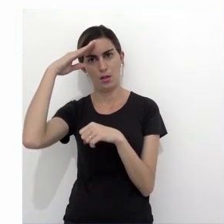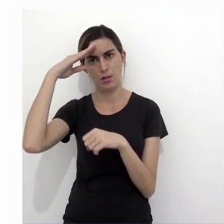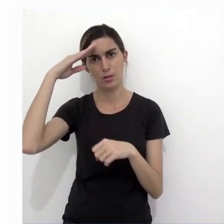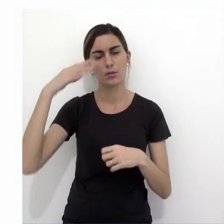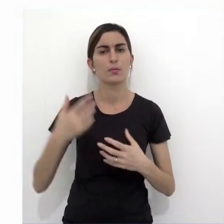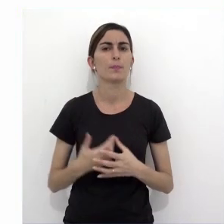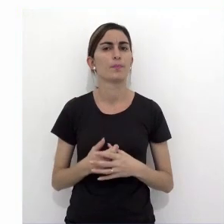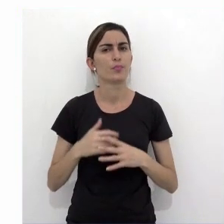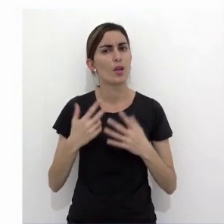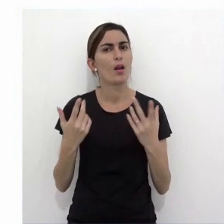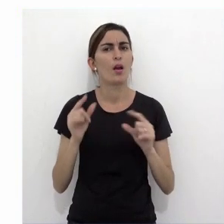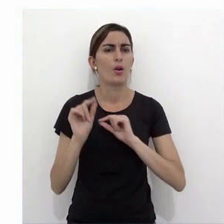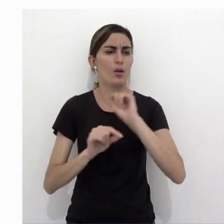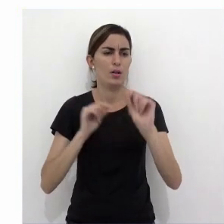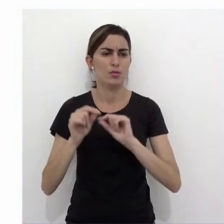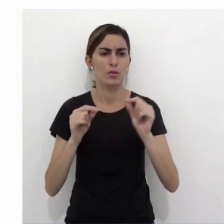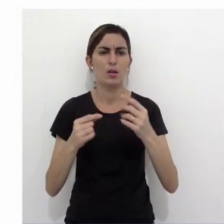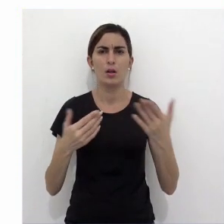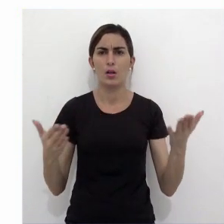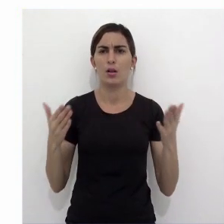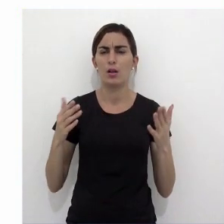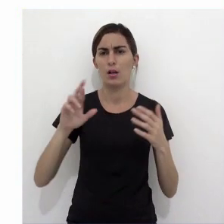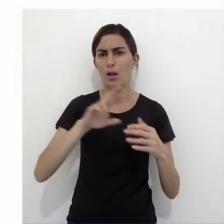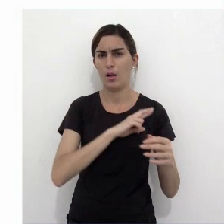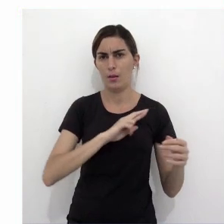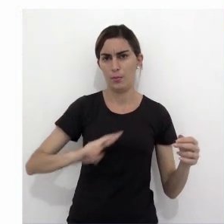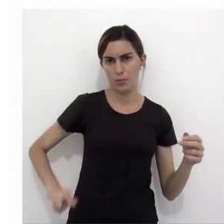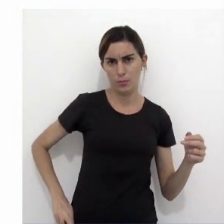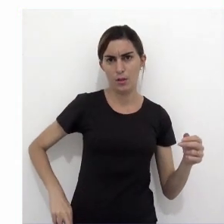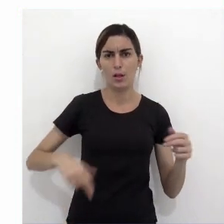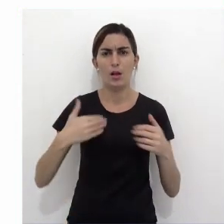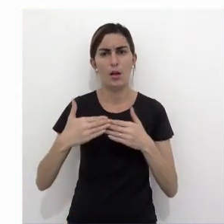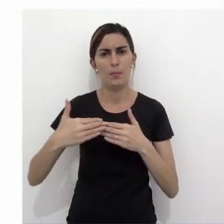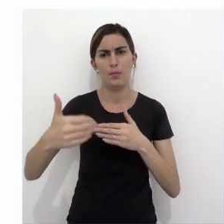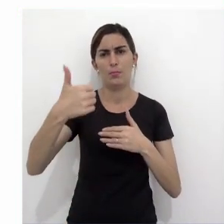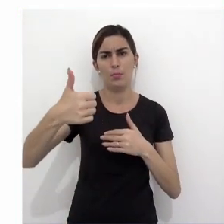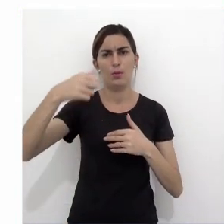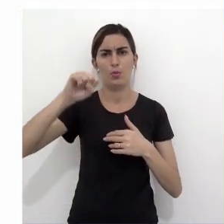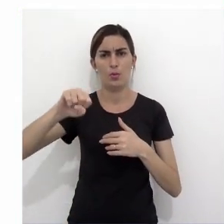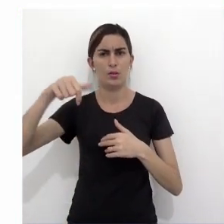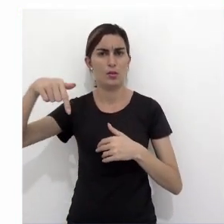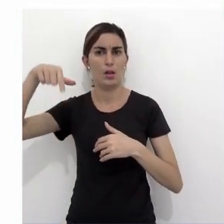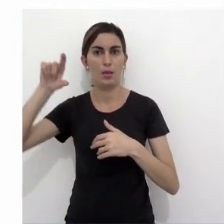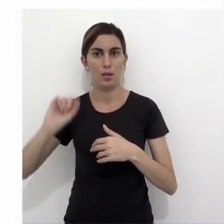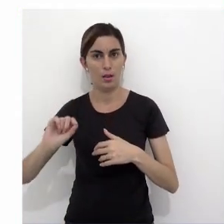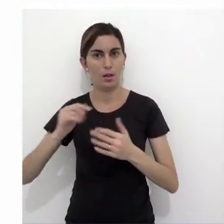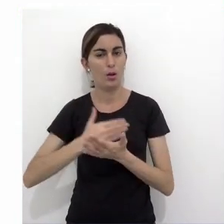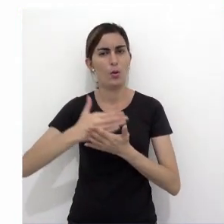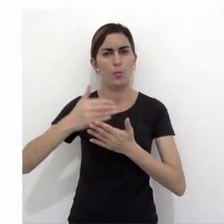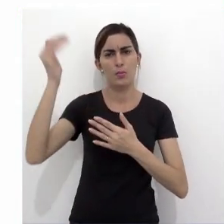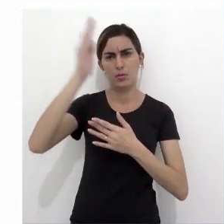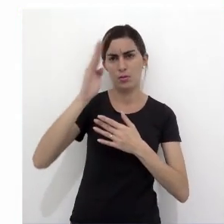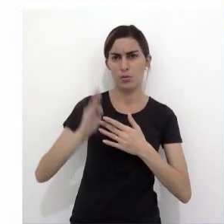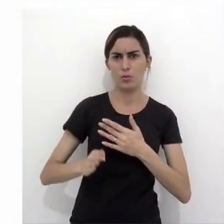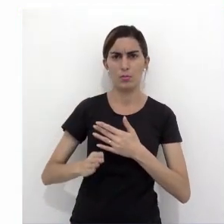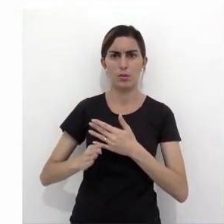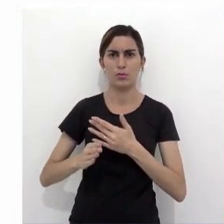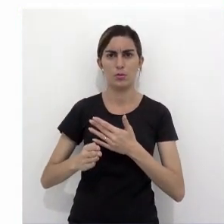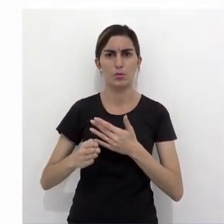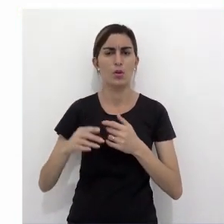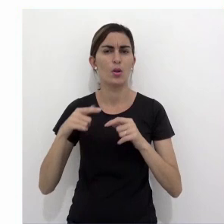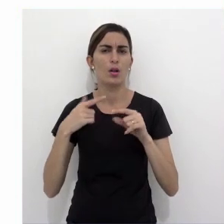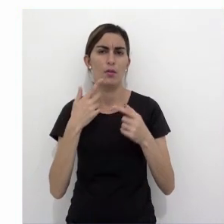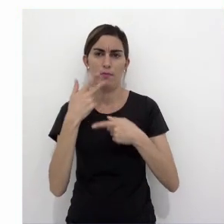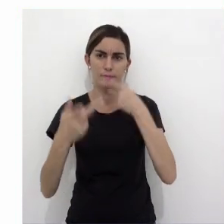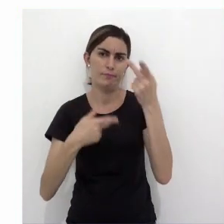questão republicana. A partir de 1870, começou no Brasil, costumo dizer que